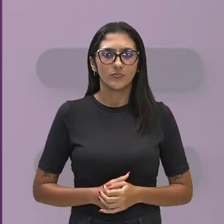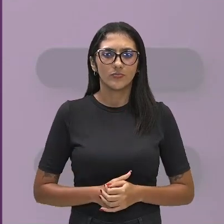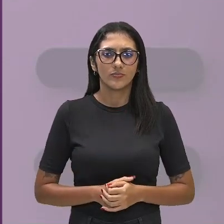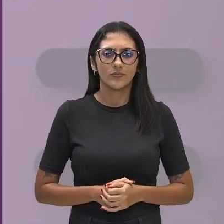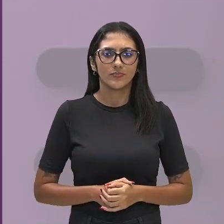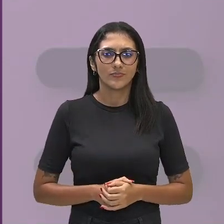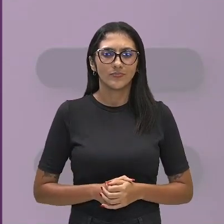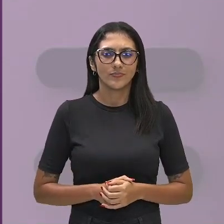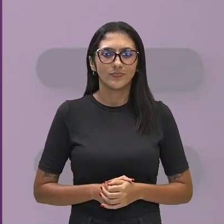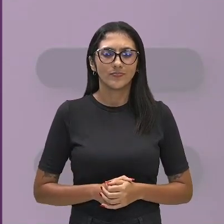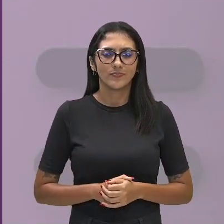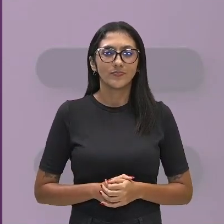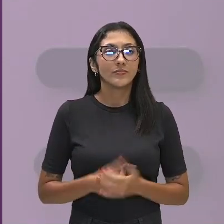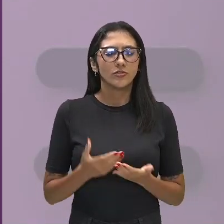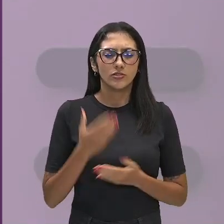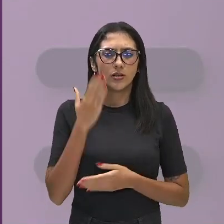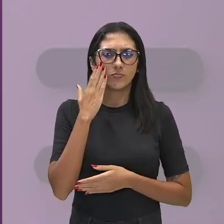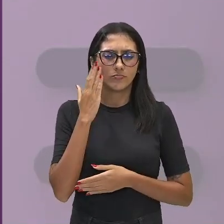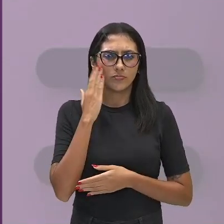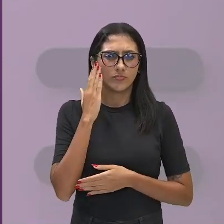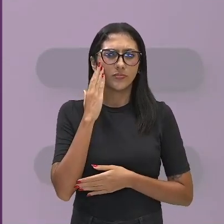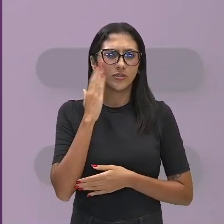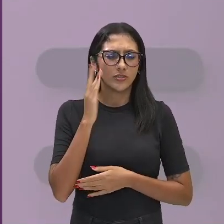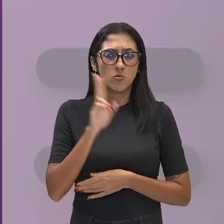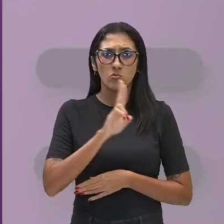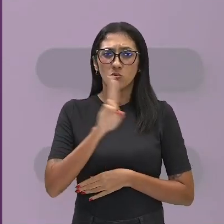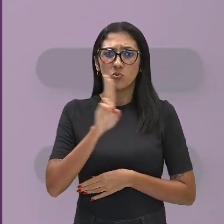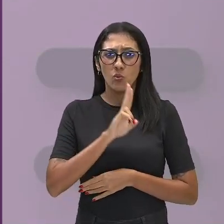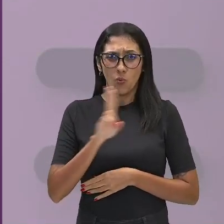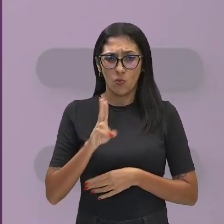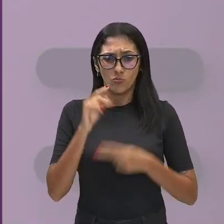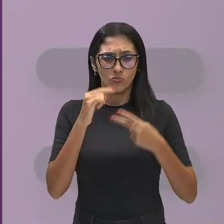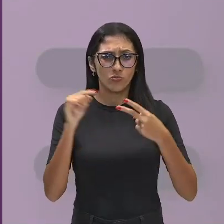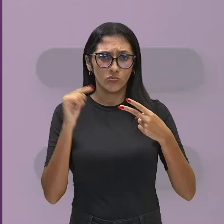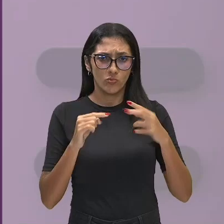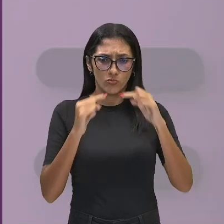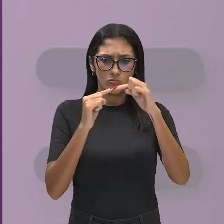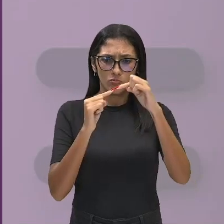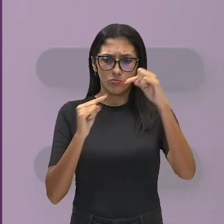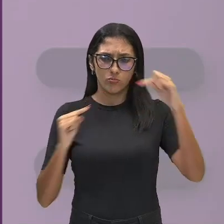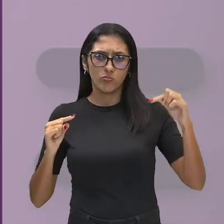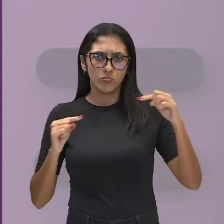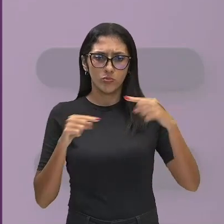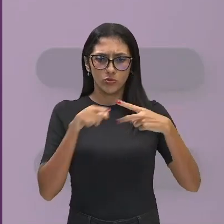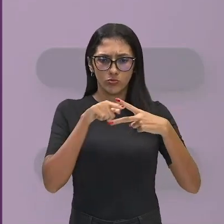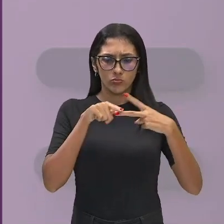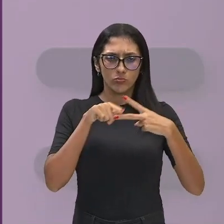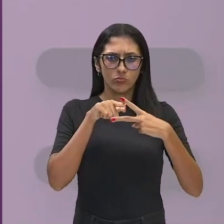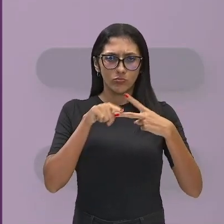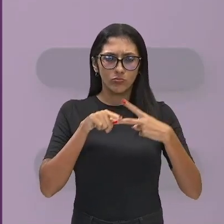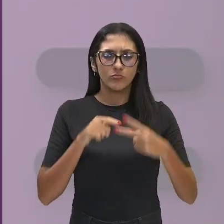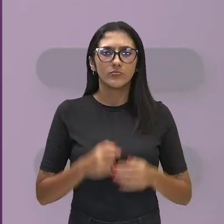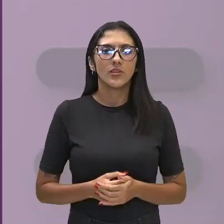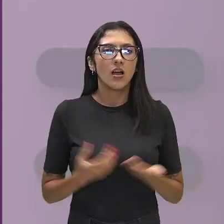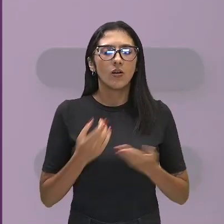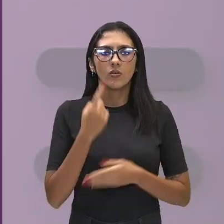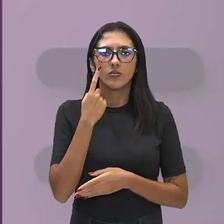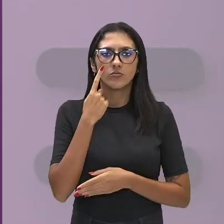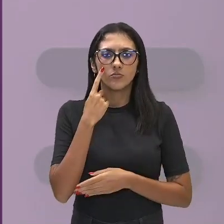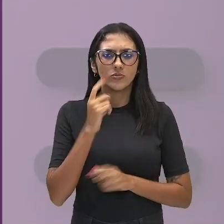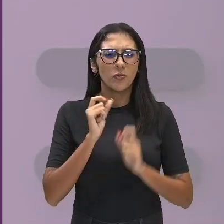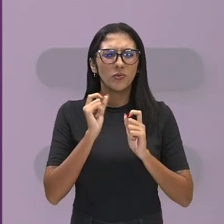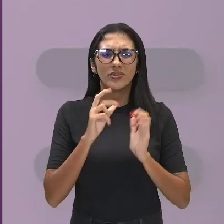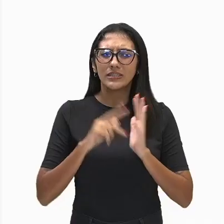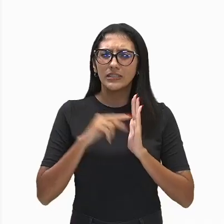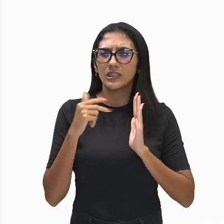Então, agora que a gente já aprendeu quais são os nomes dos lados de um triângulo retângulo, vamos ver o que finalmente é o